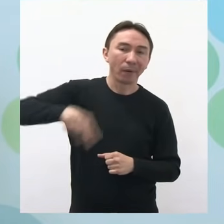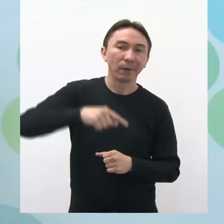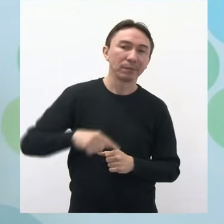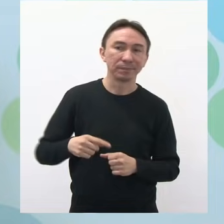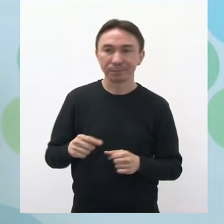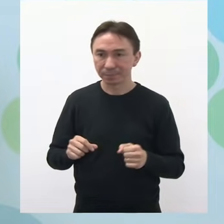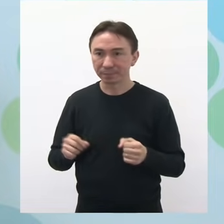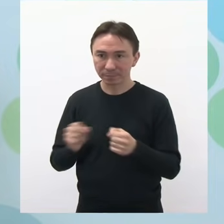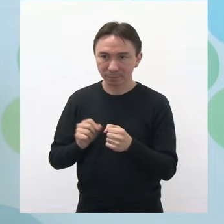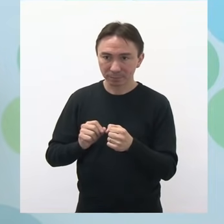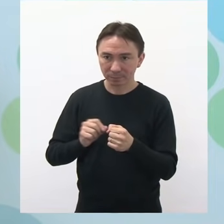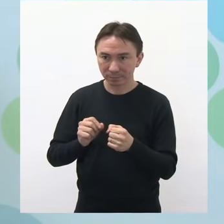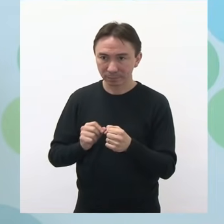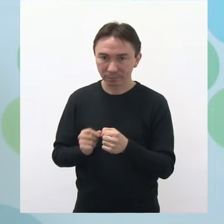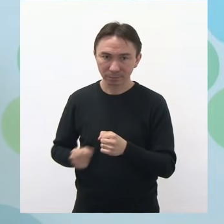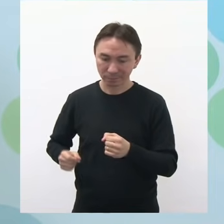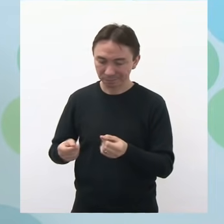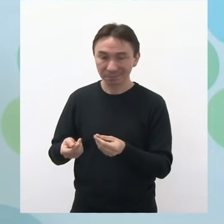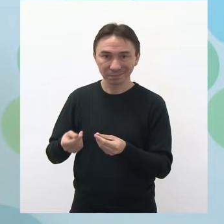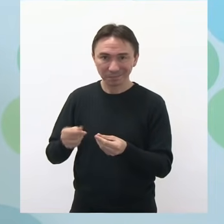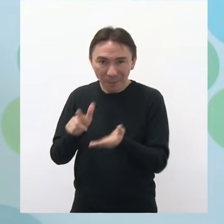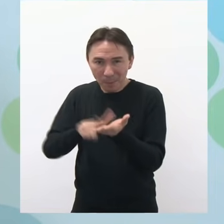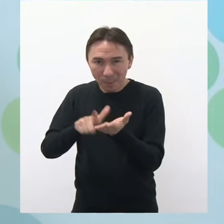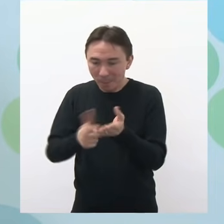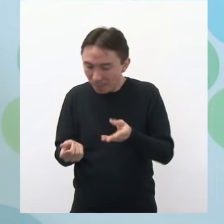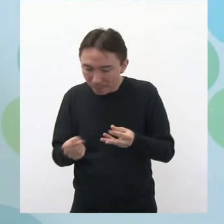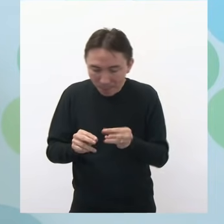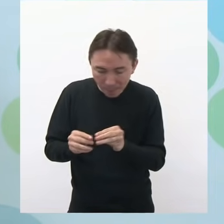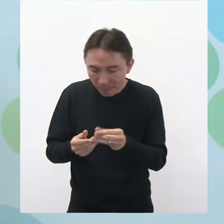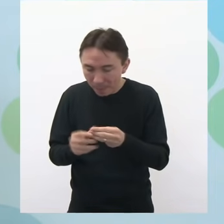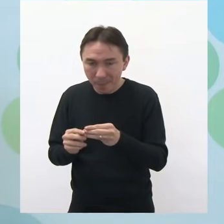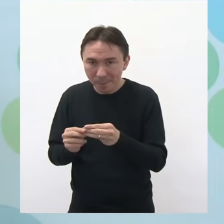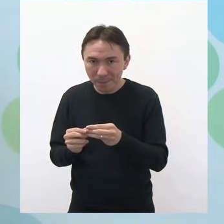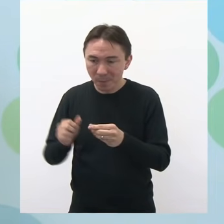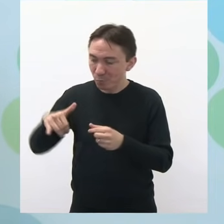Vamos construir o avião. E só que assim,